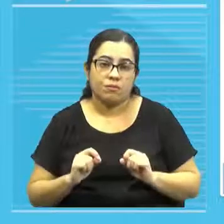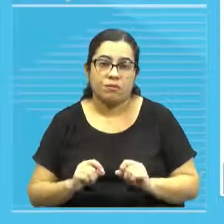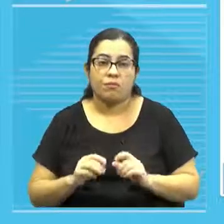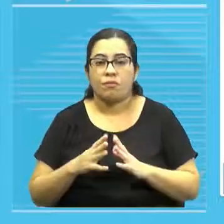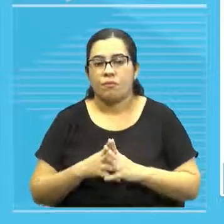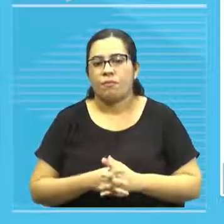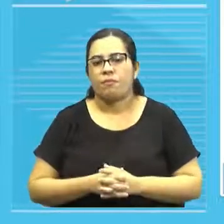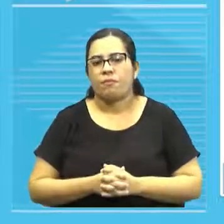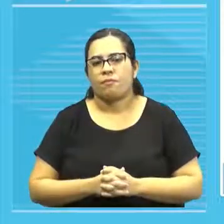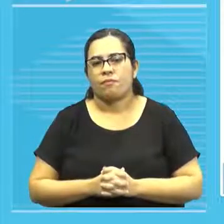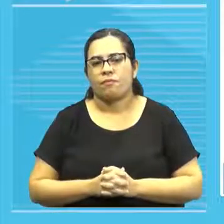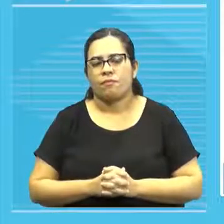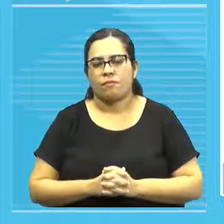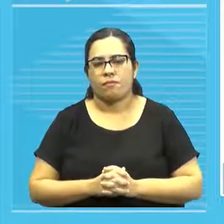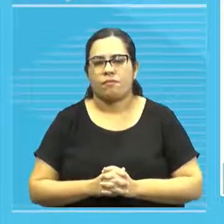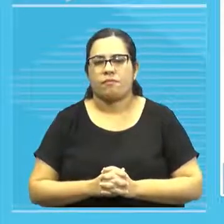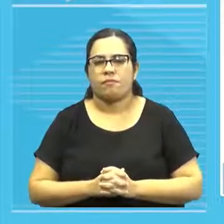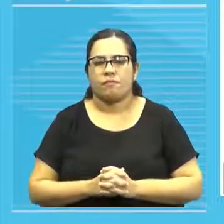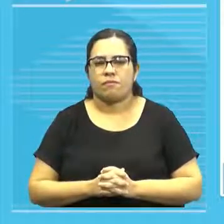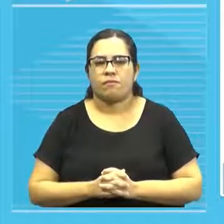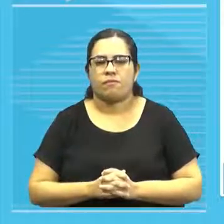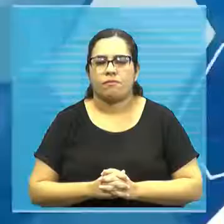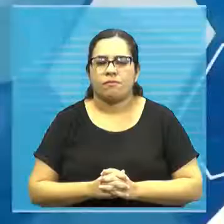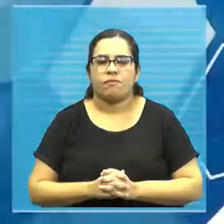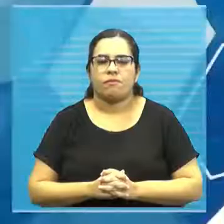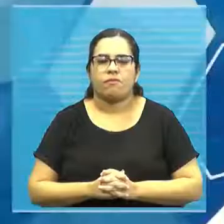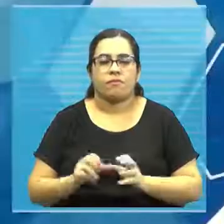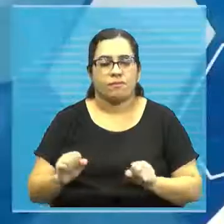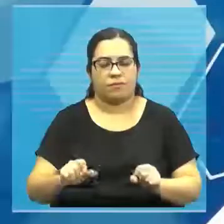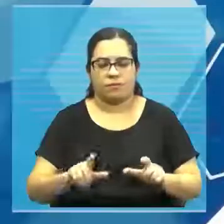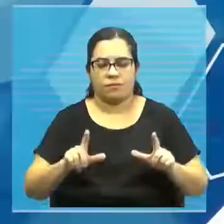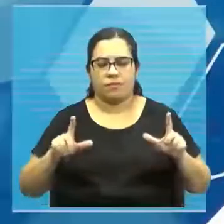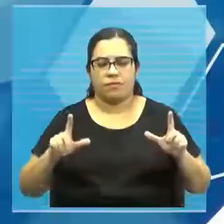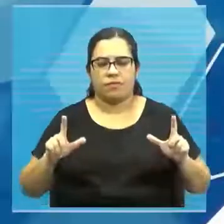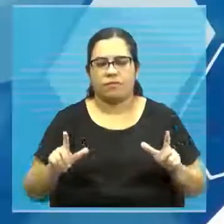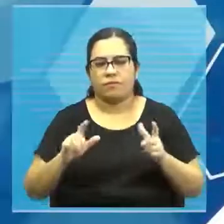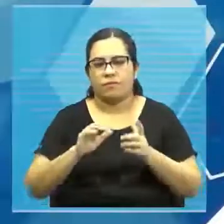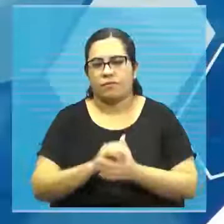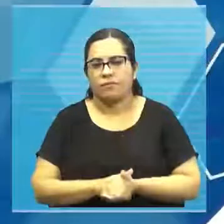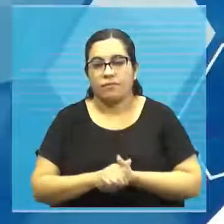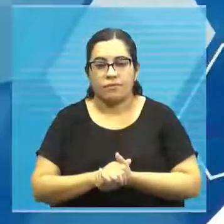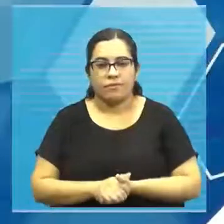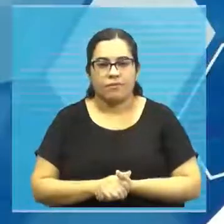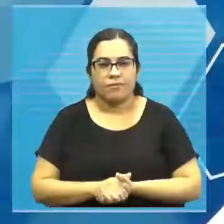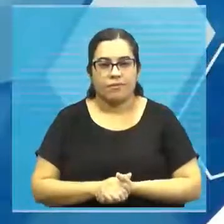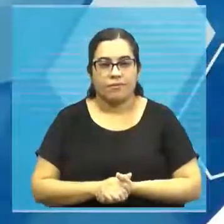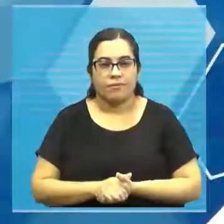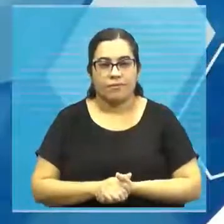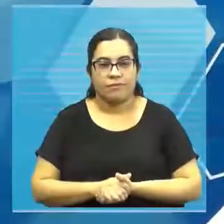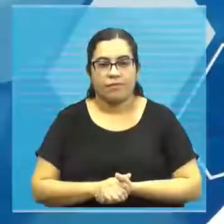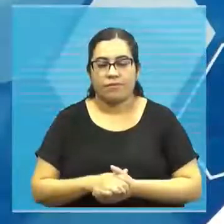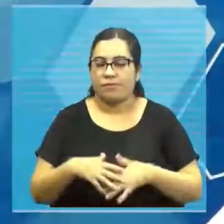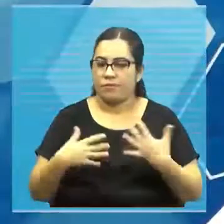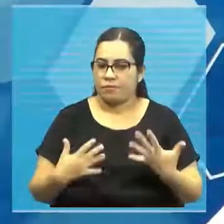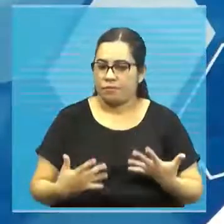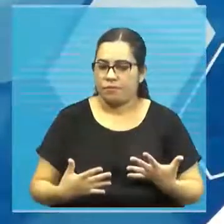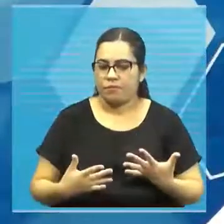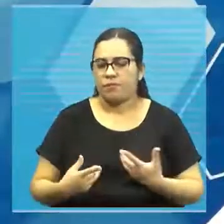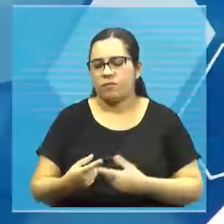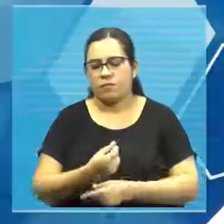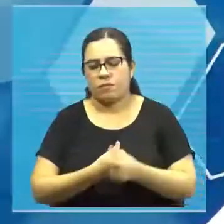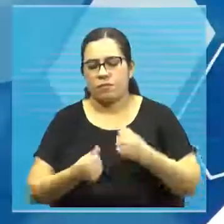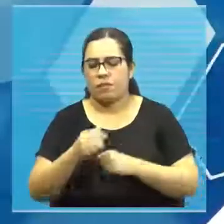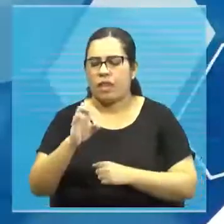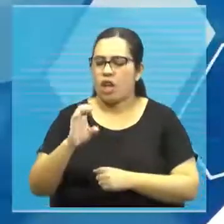pode voltar a imagem aqui para mim minha gente o E aí e quem é economia